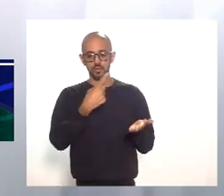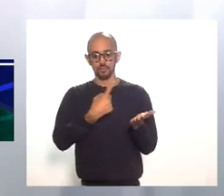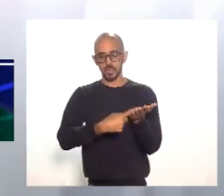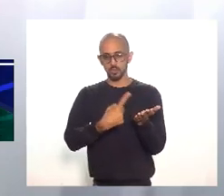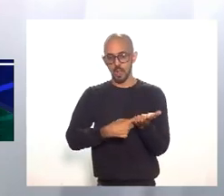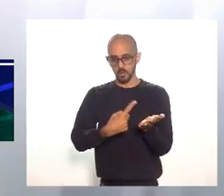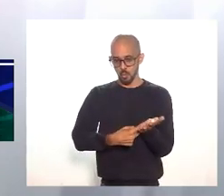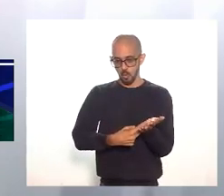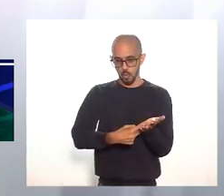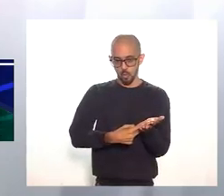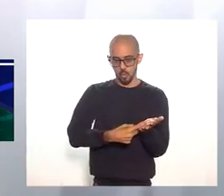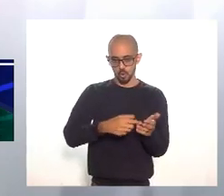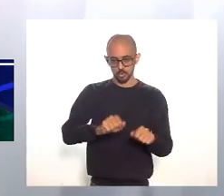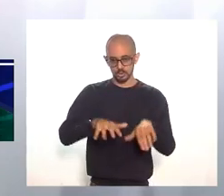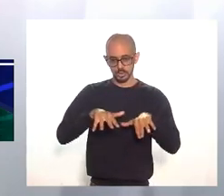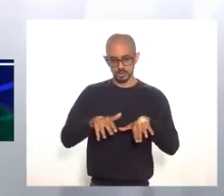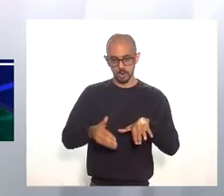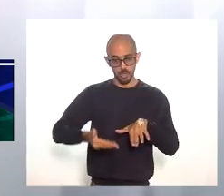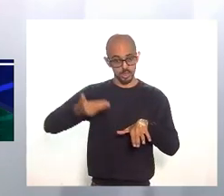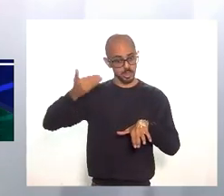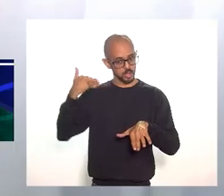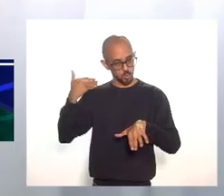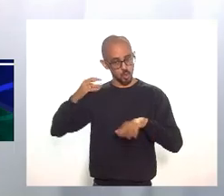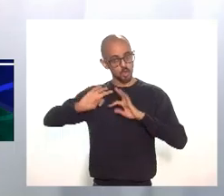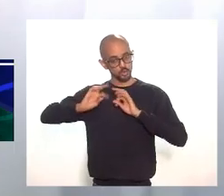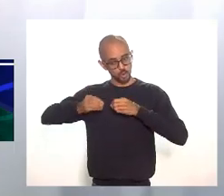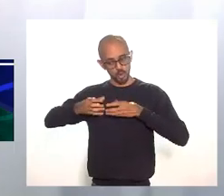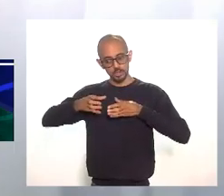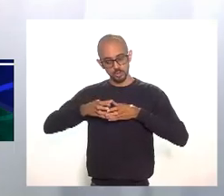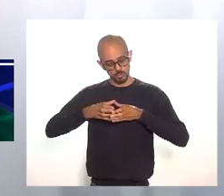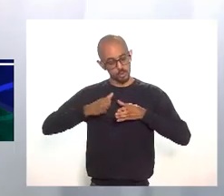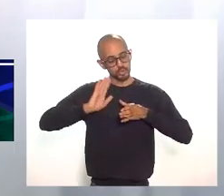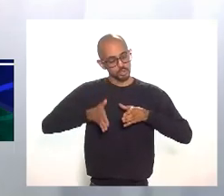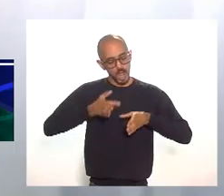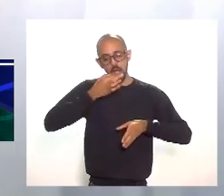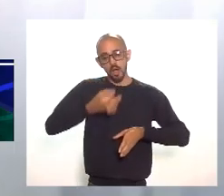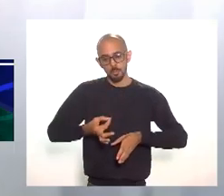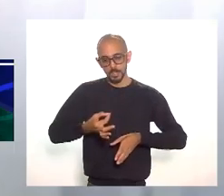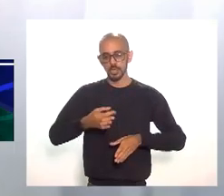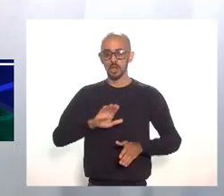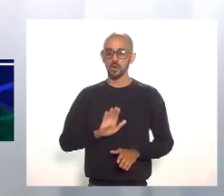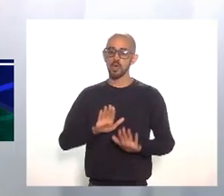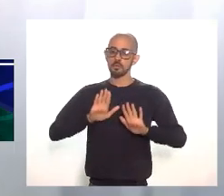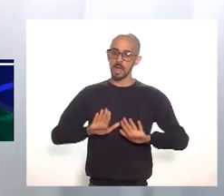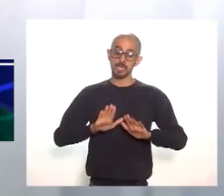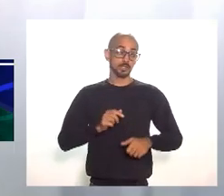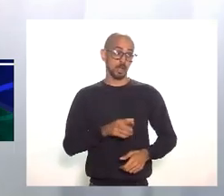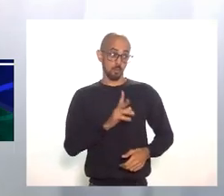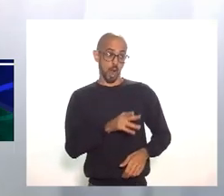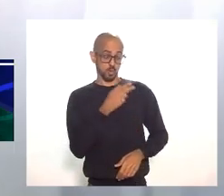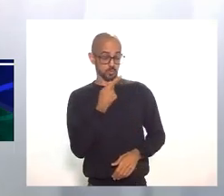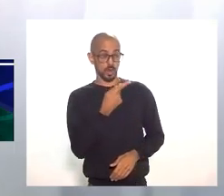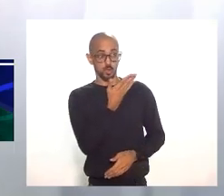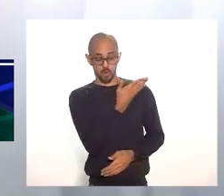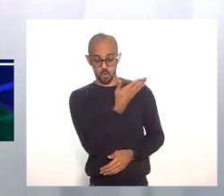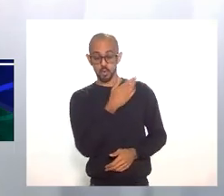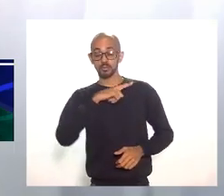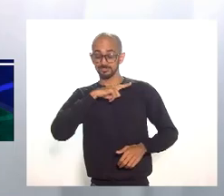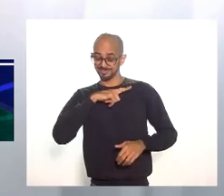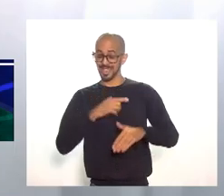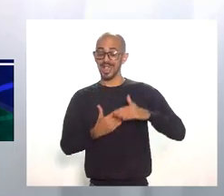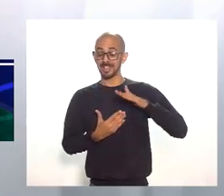com relação a esse projeto, todas as comissões deram o seu parecer, e conforme Vossa Excelência disse, realmente tem um prazo de